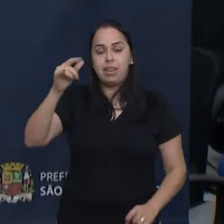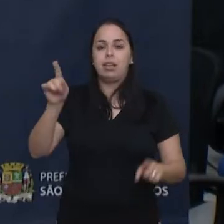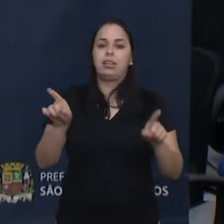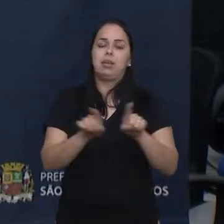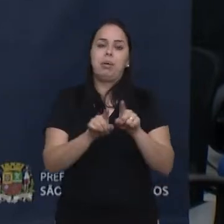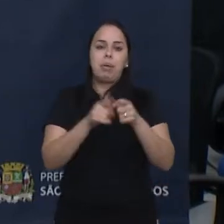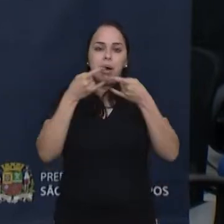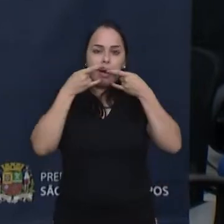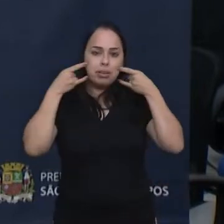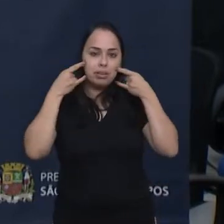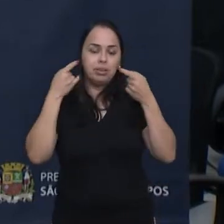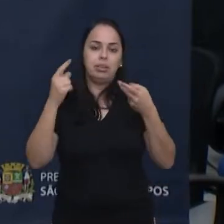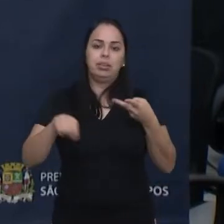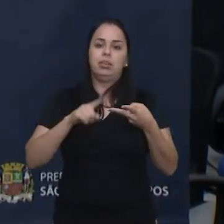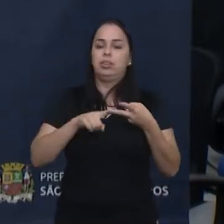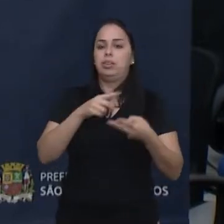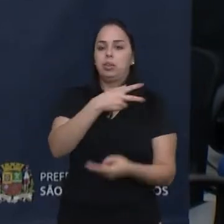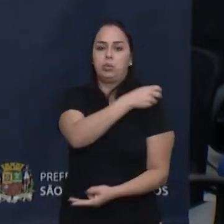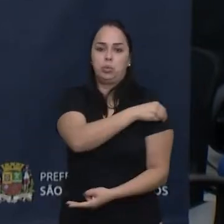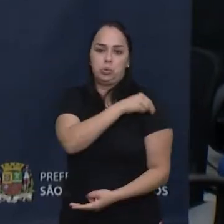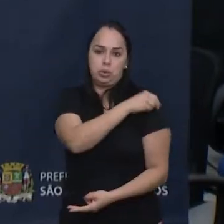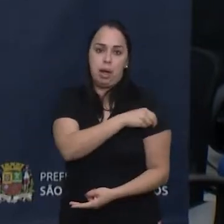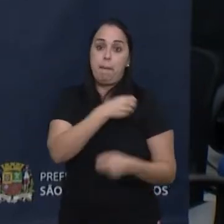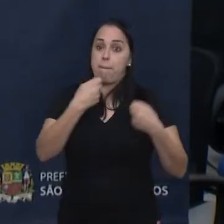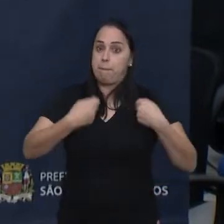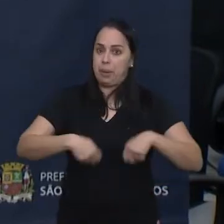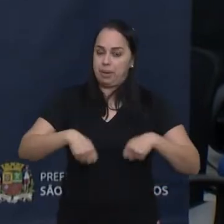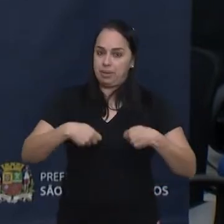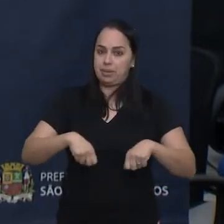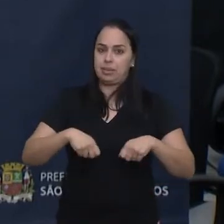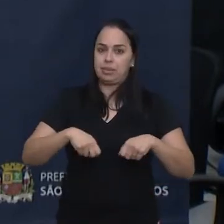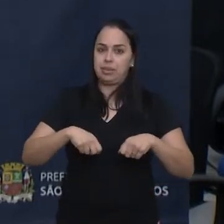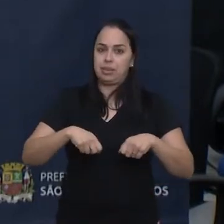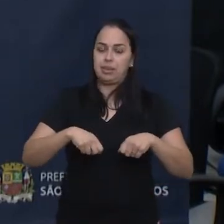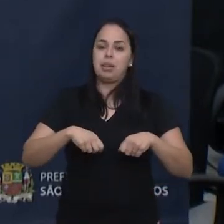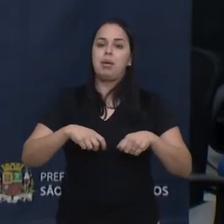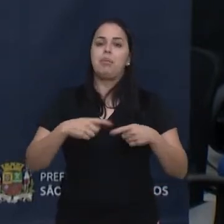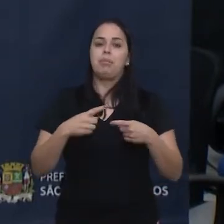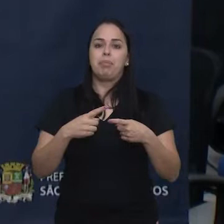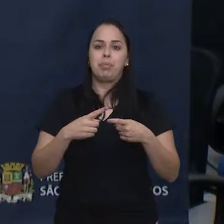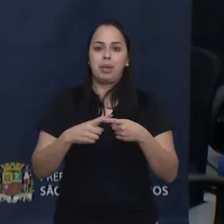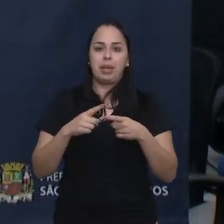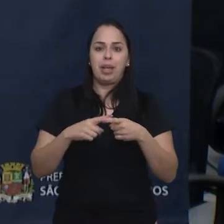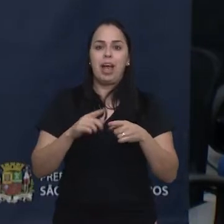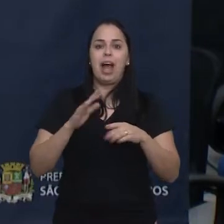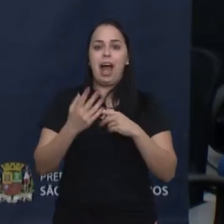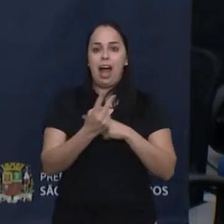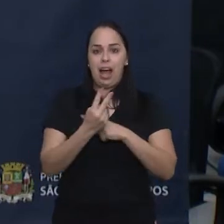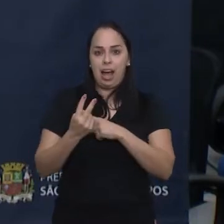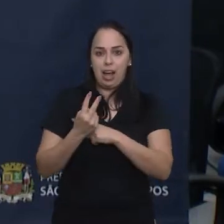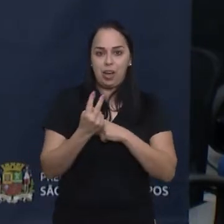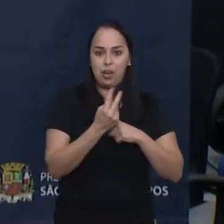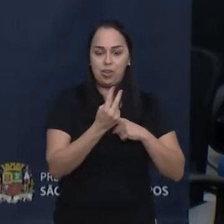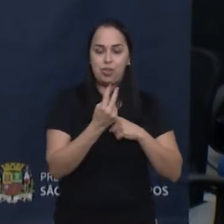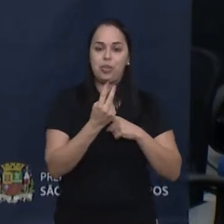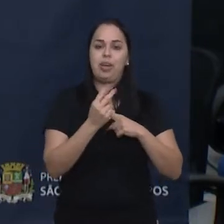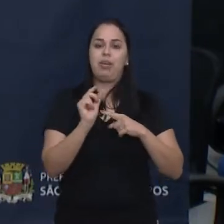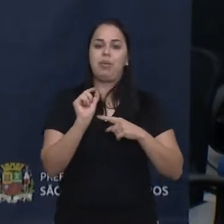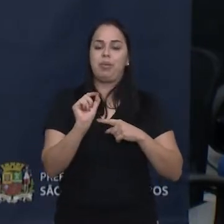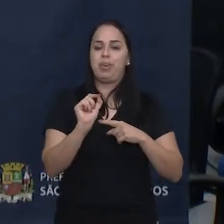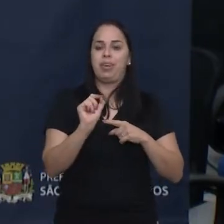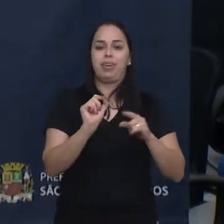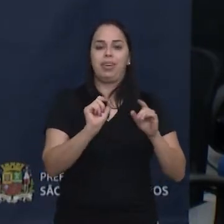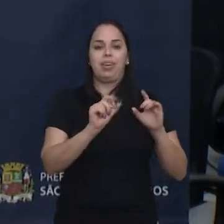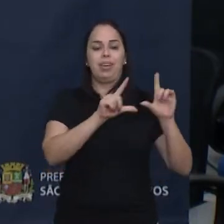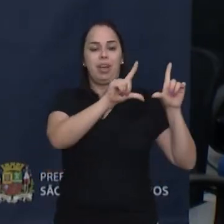de máscara, uso de álcool gel sempre que necessário. A soma desses fatores, com certeza, vai contribuir para a gente ter uma